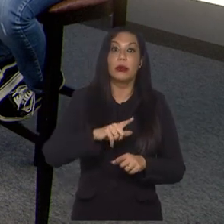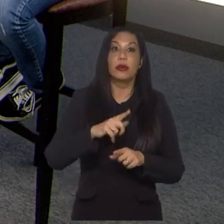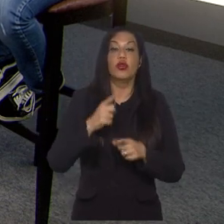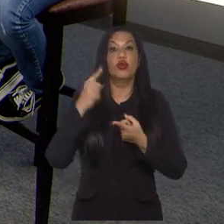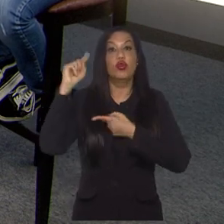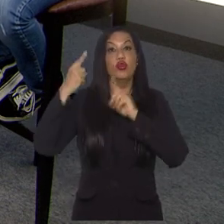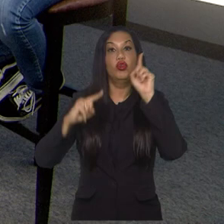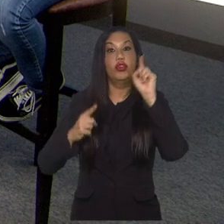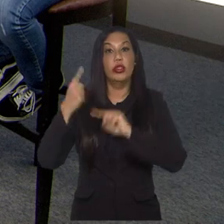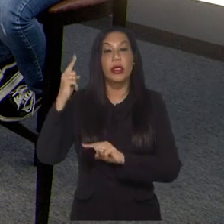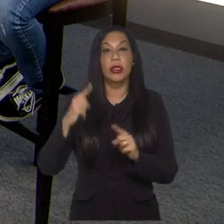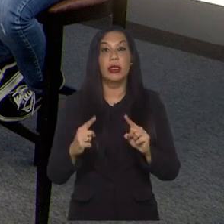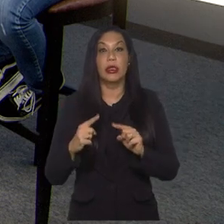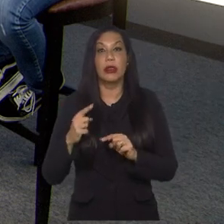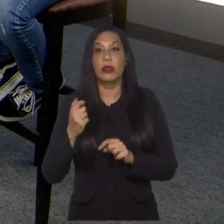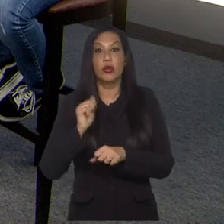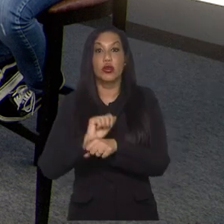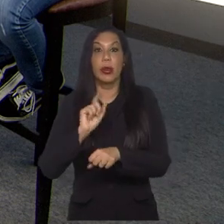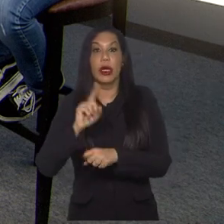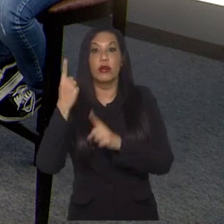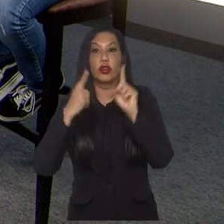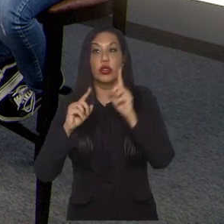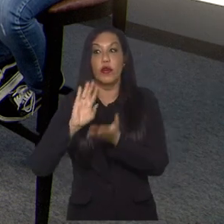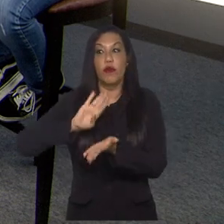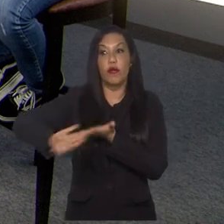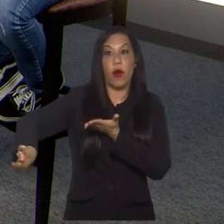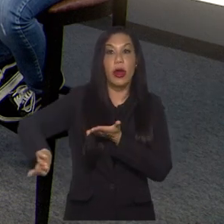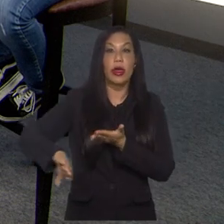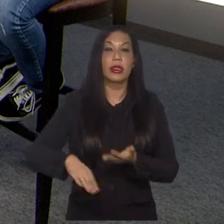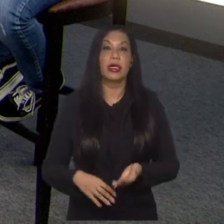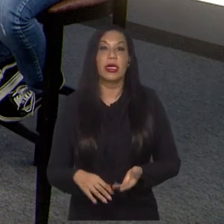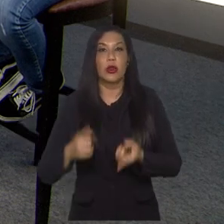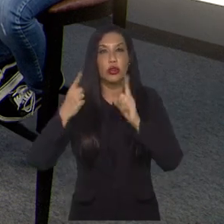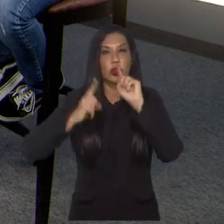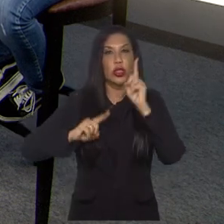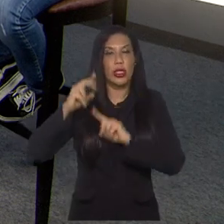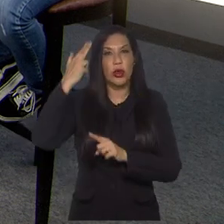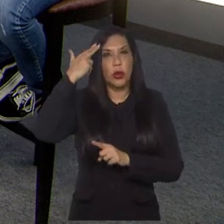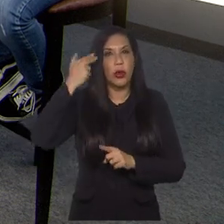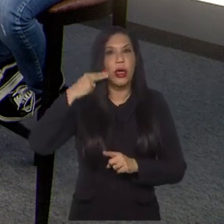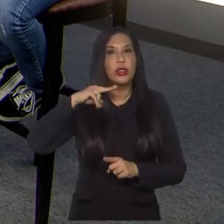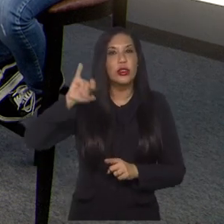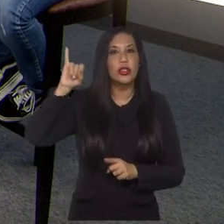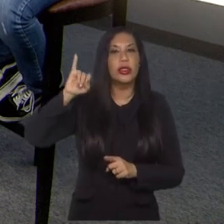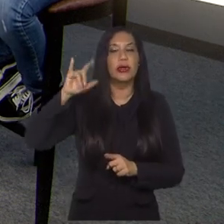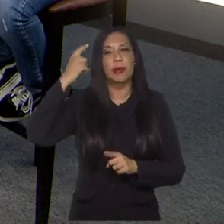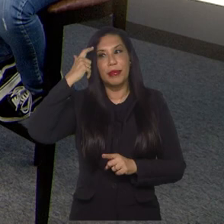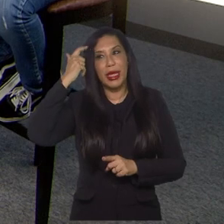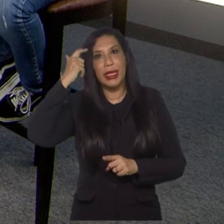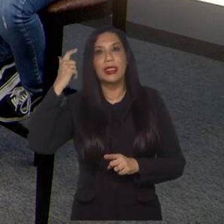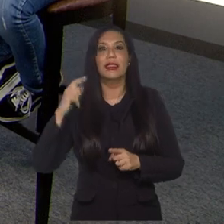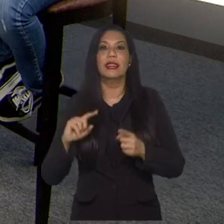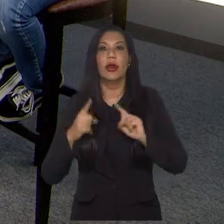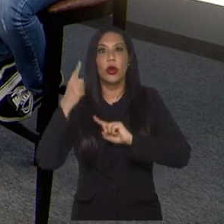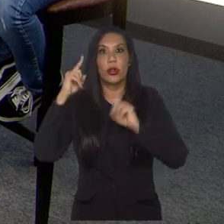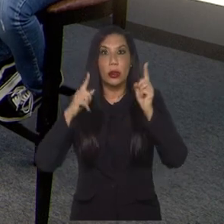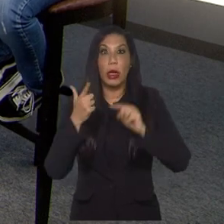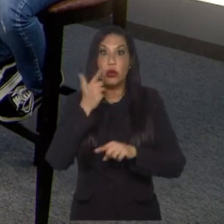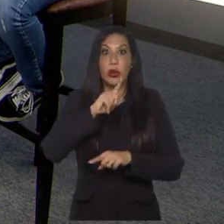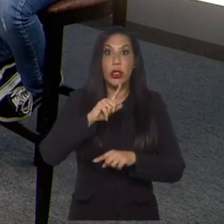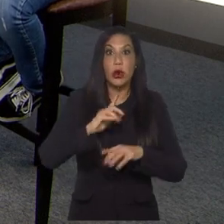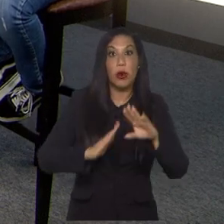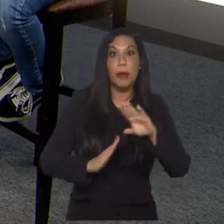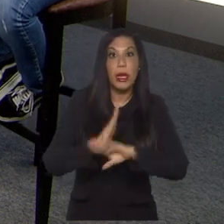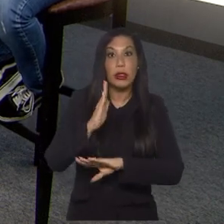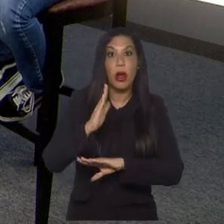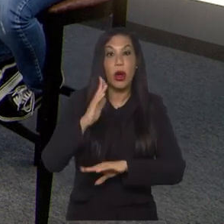esperava que ficaria de fora. Ninguém esperava, né? Se você tivesse que dizer, vai o Chile ou o Haiti, todo mundo diria que o Chile. A gente está aqui opinando, palpitando, exato,